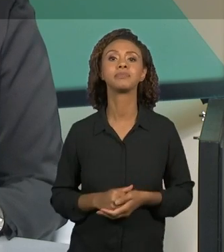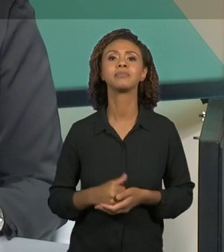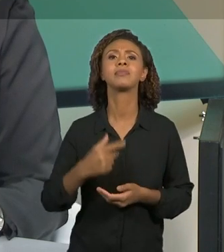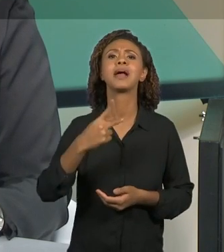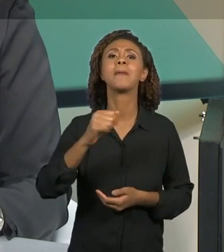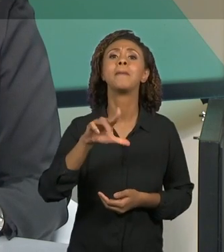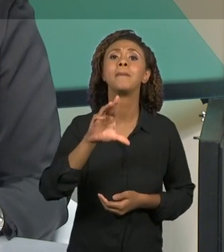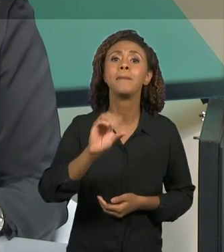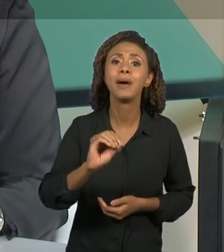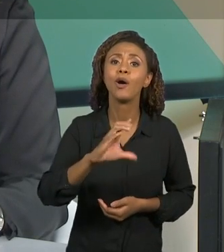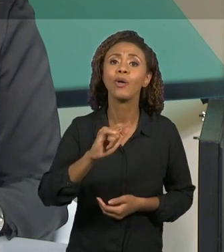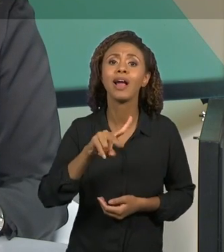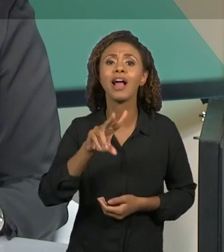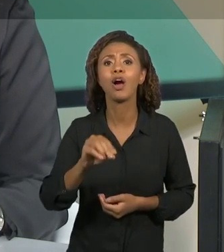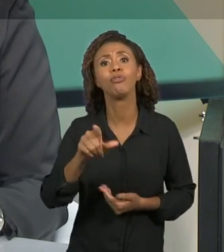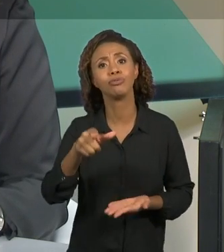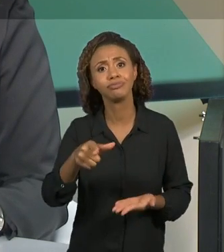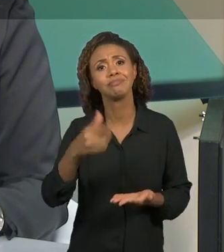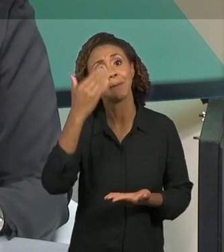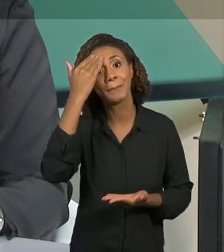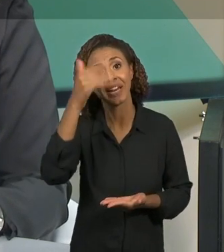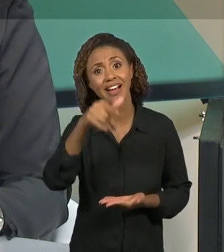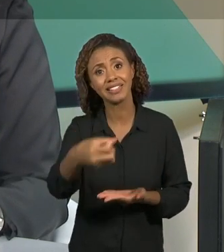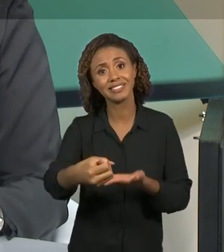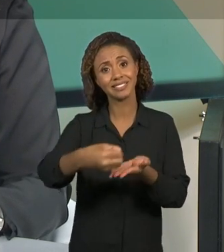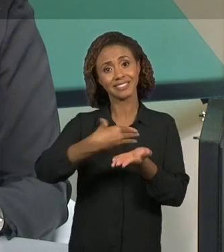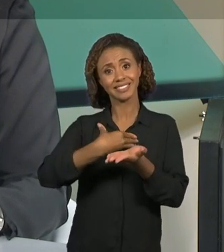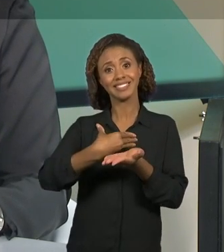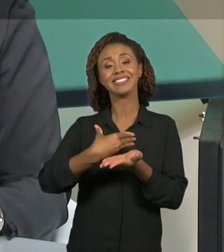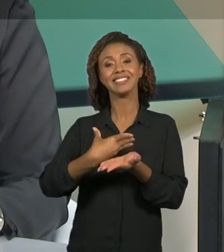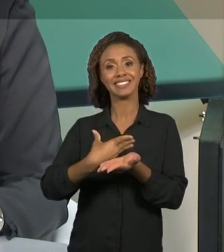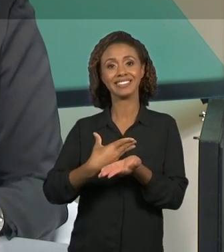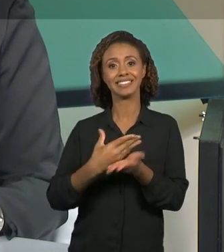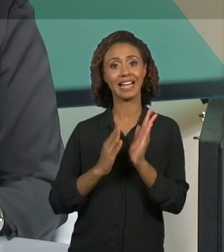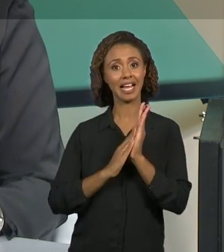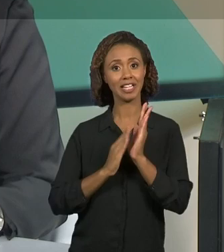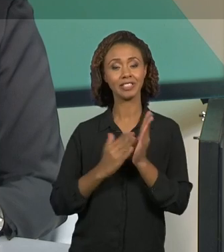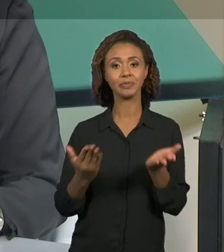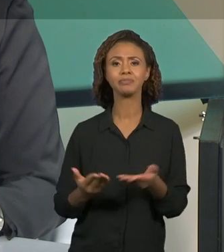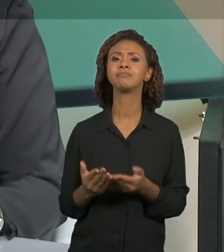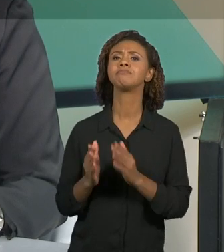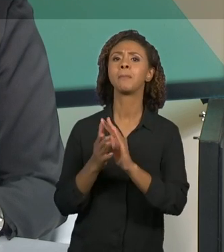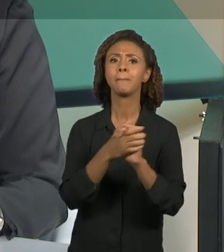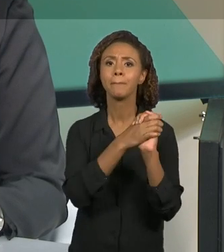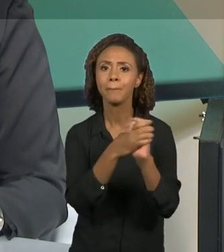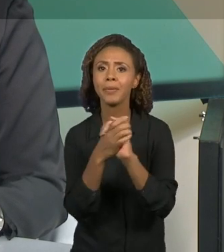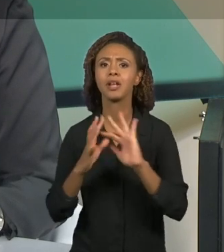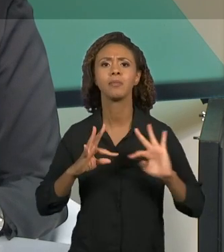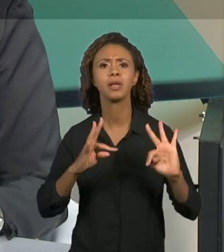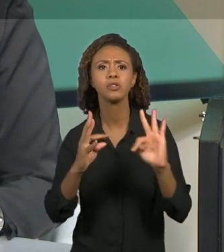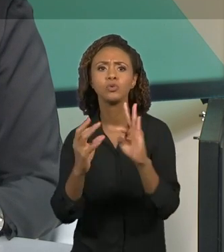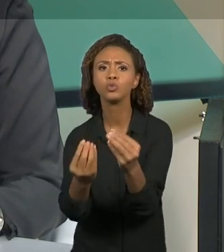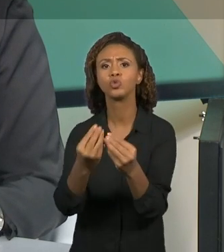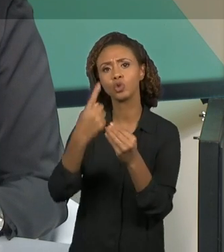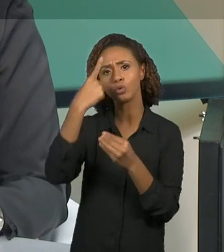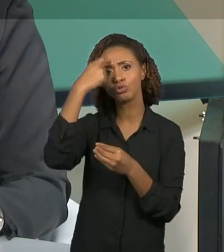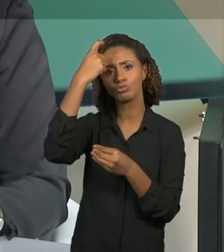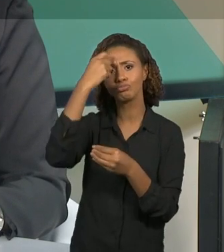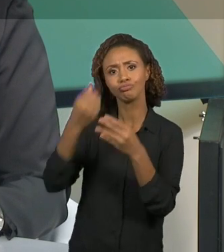henrique calvo paulo muito obrigada tá eu vou ler aqui a sua mensagem de elogio parabéns a todos os